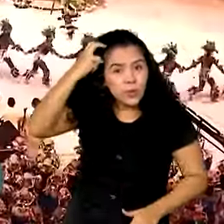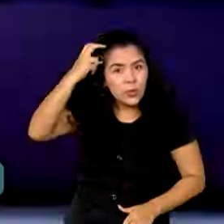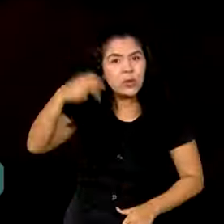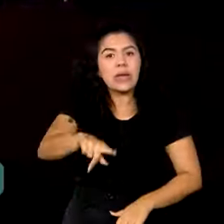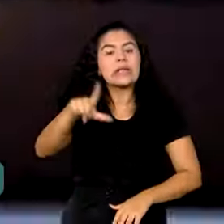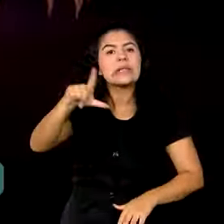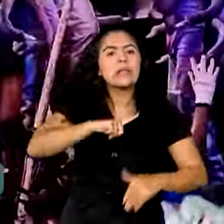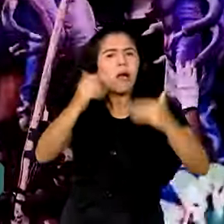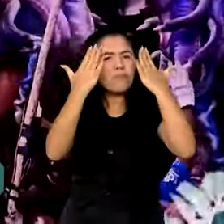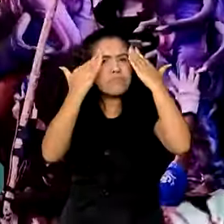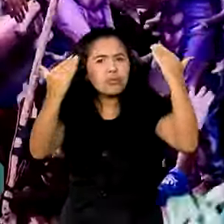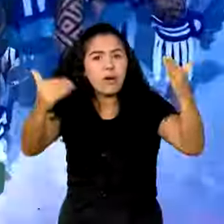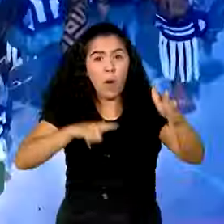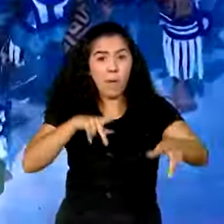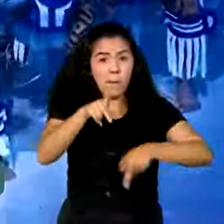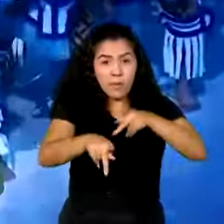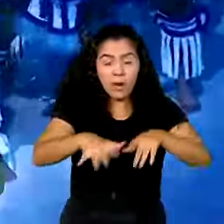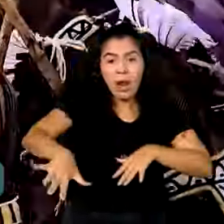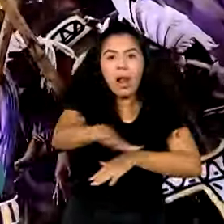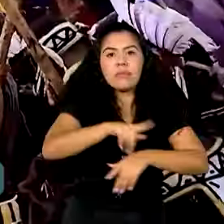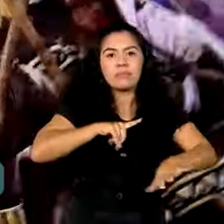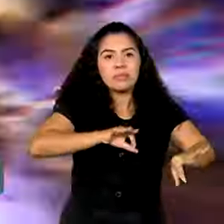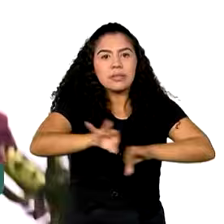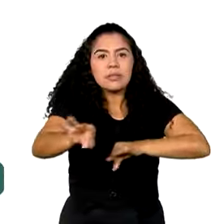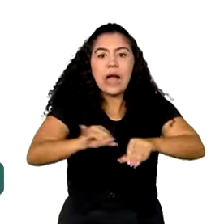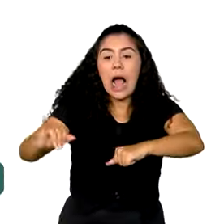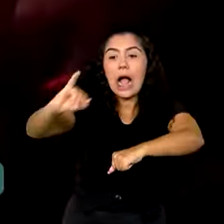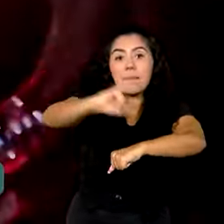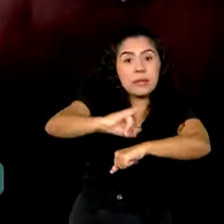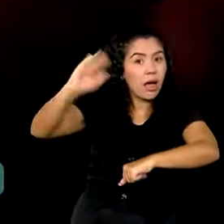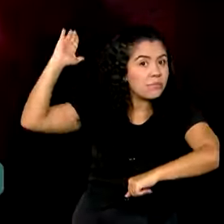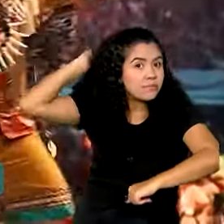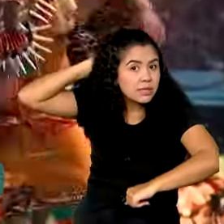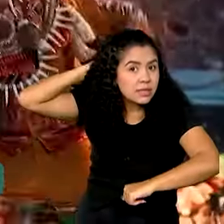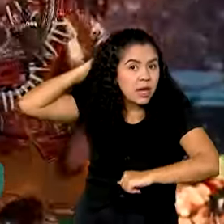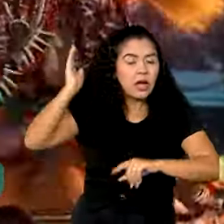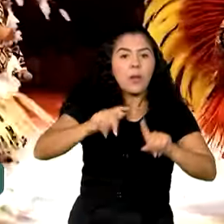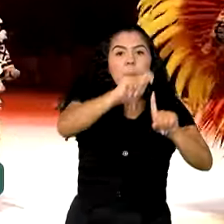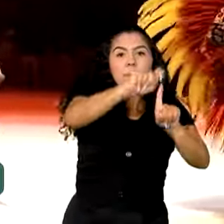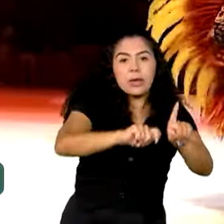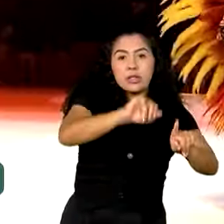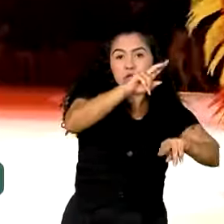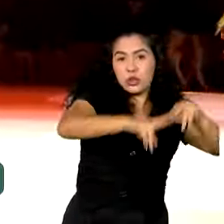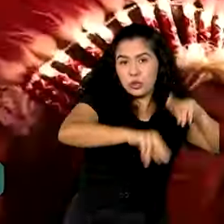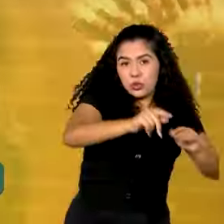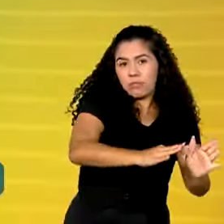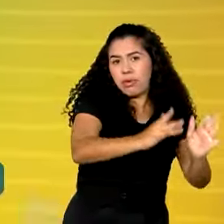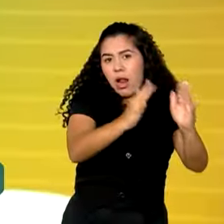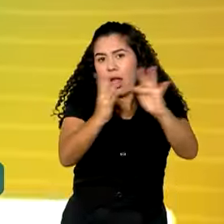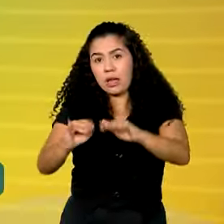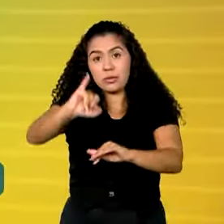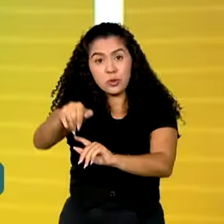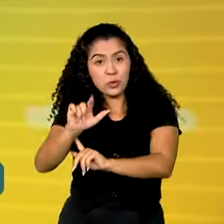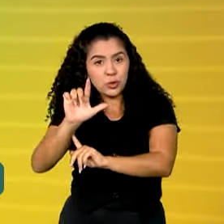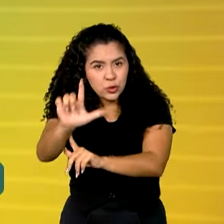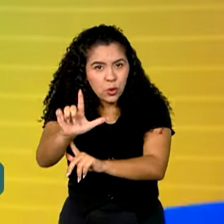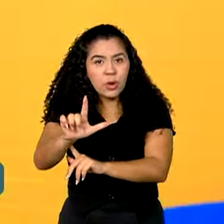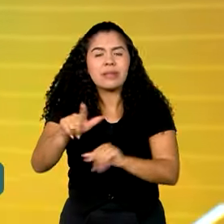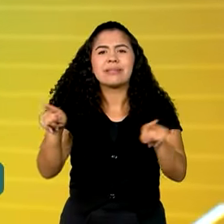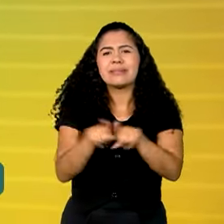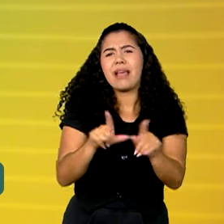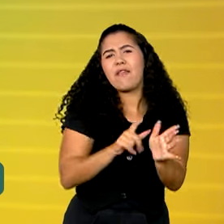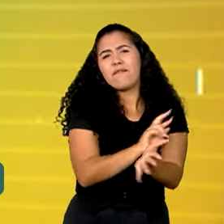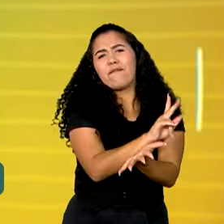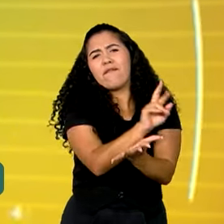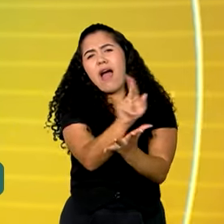popular é realizado no centro comercial da capital Belém durante os meses de junho e julho e são utilizados